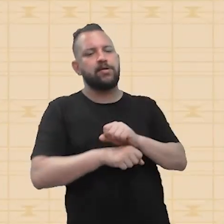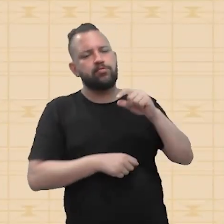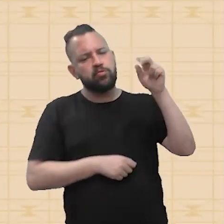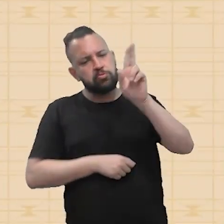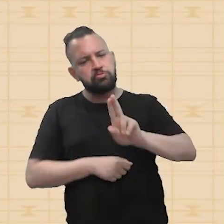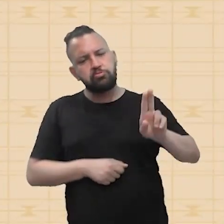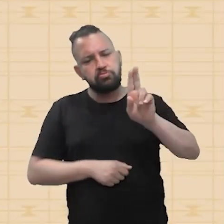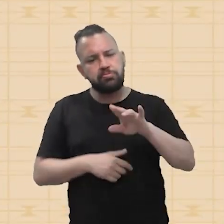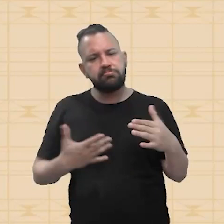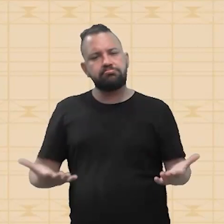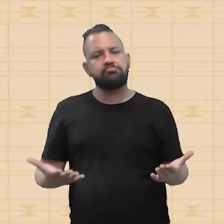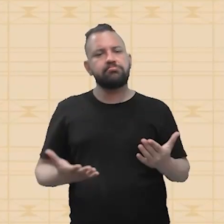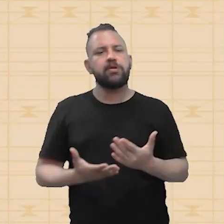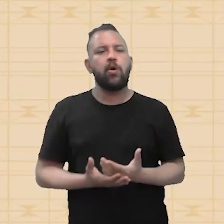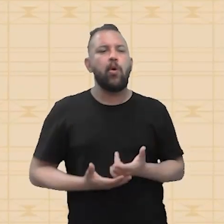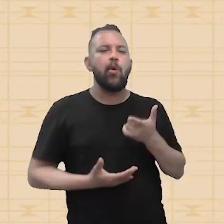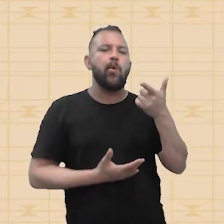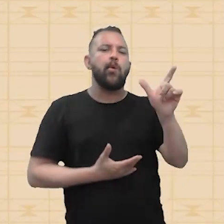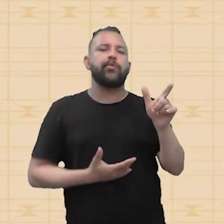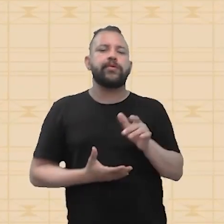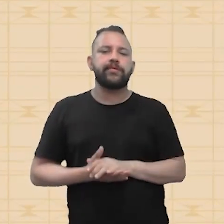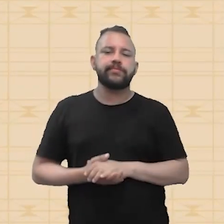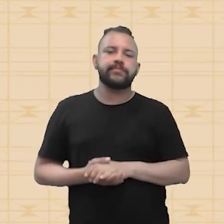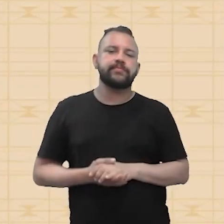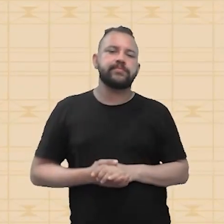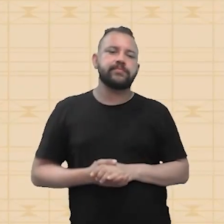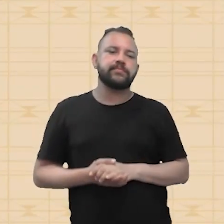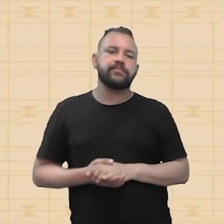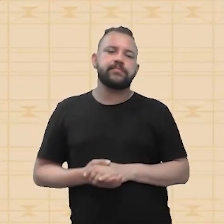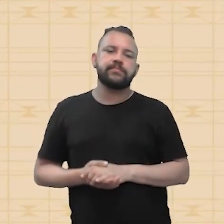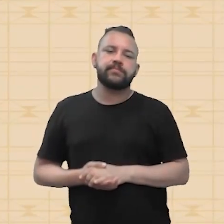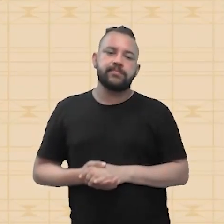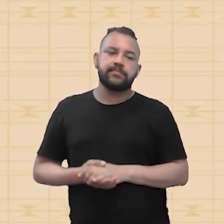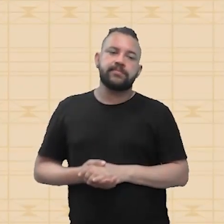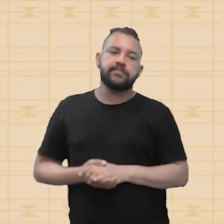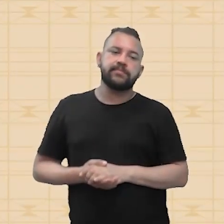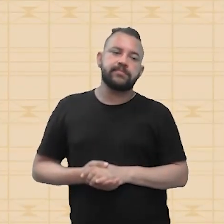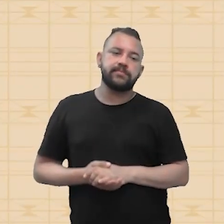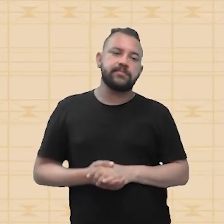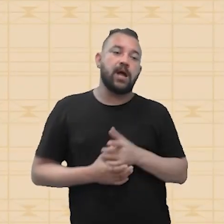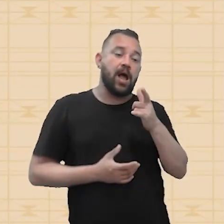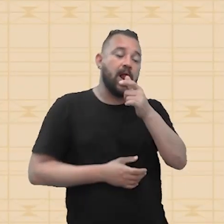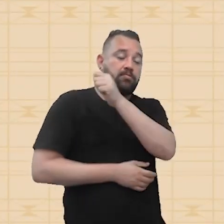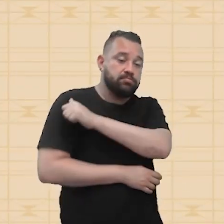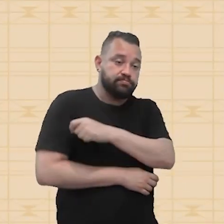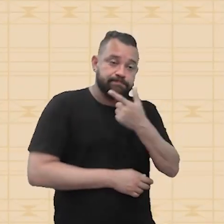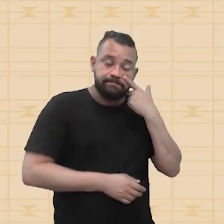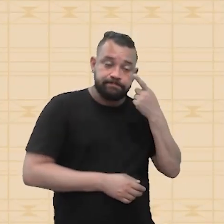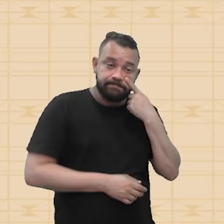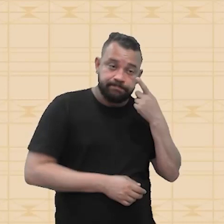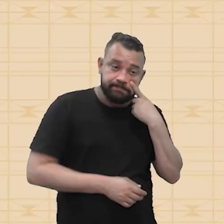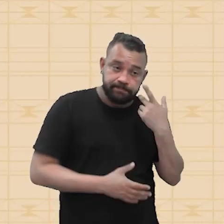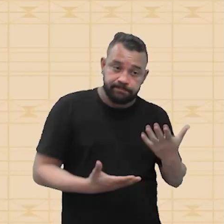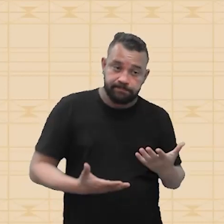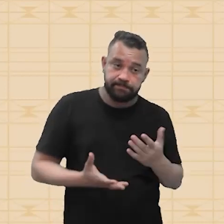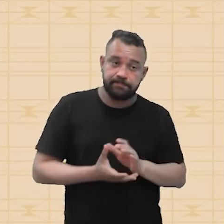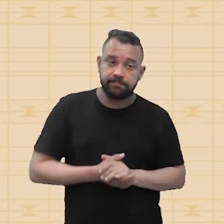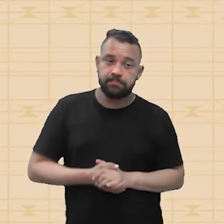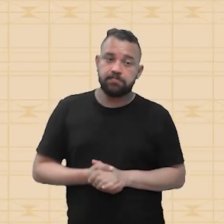praticamente. Outra coisa, vem comigo. Fera, preste atenção. A